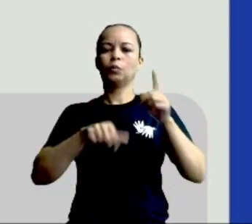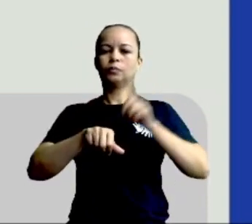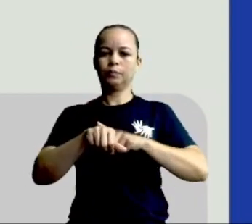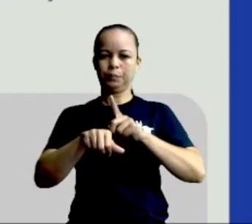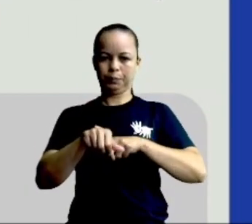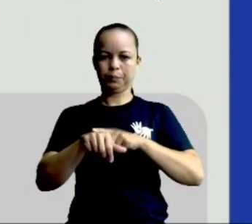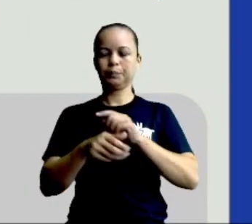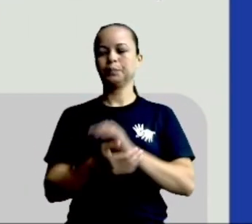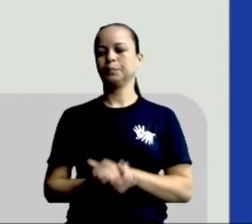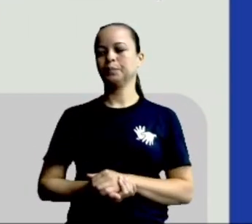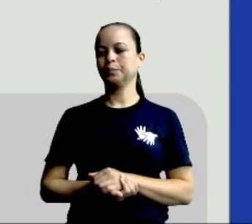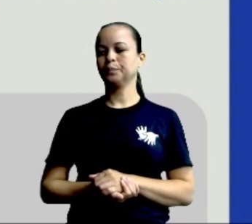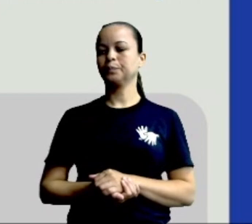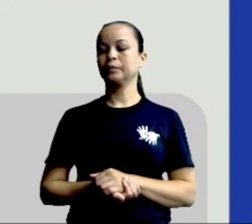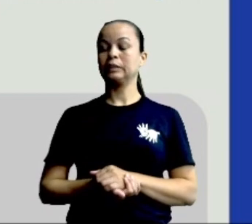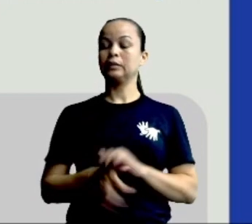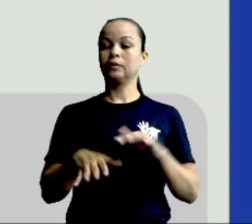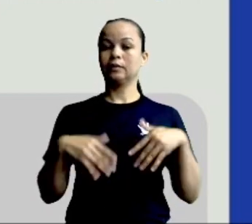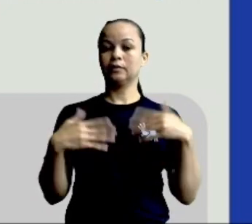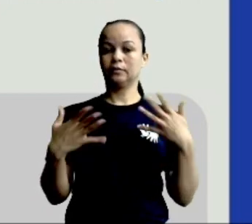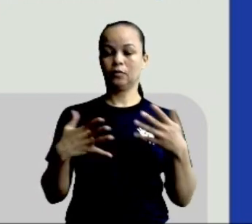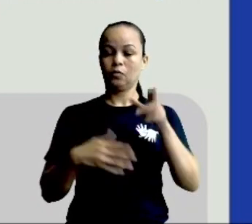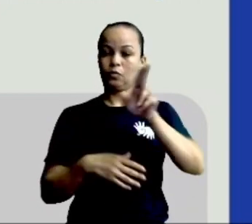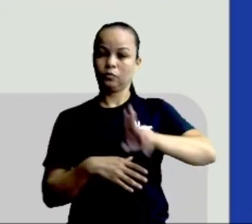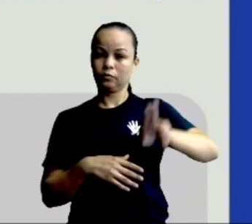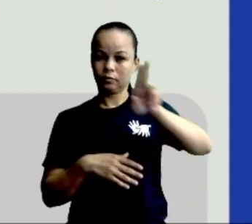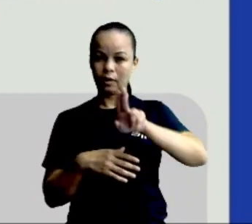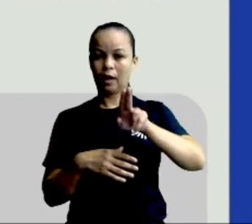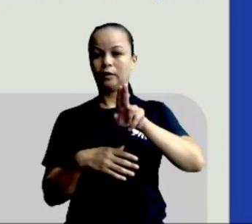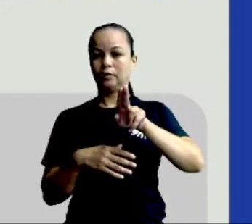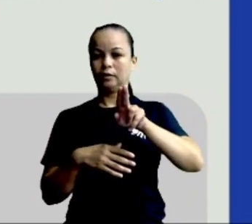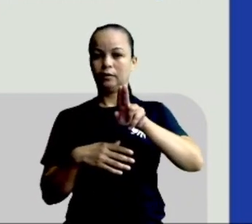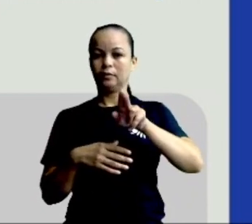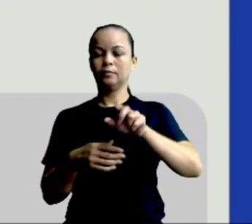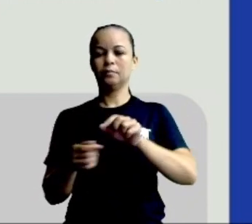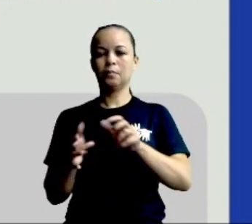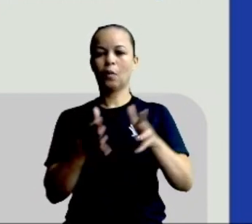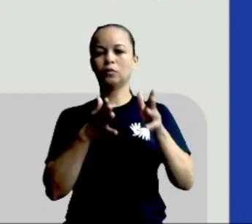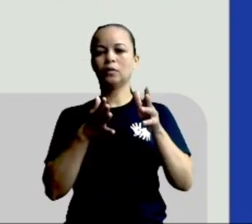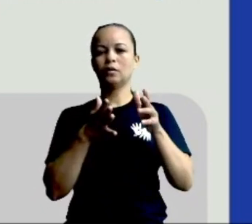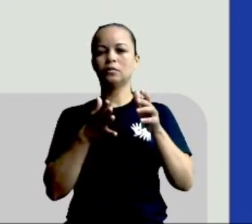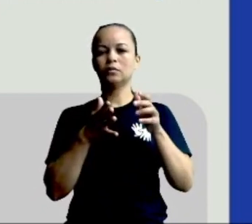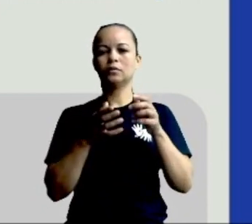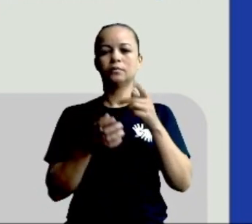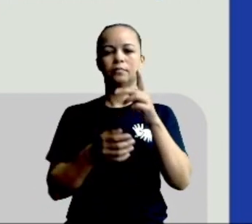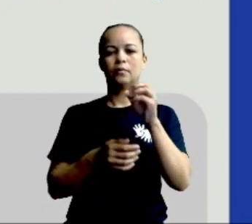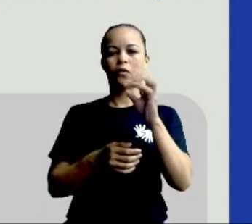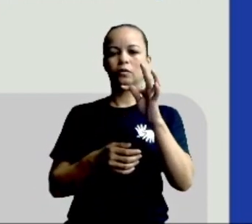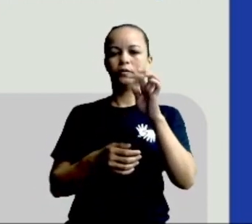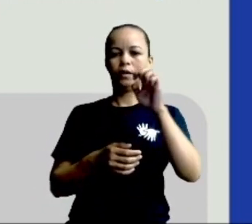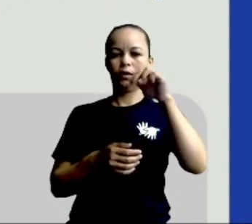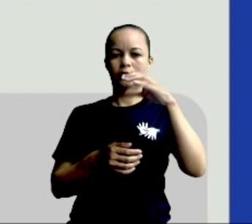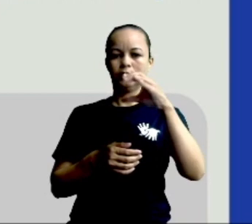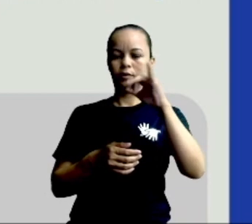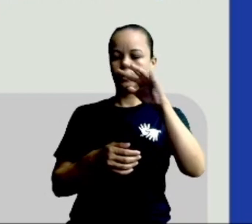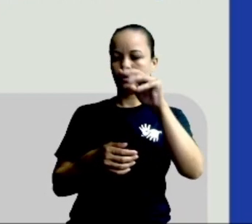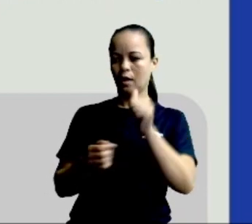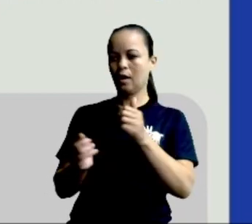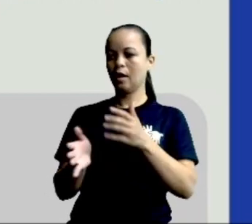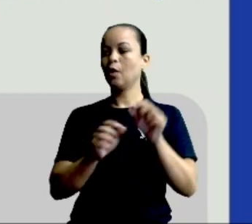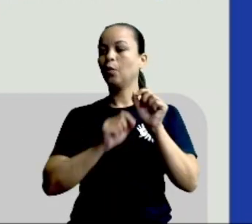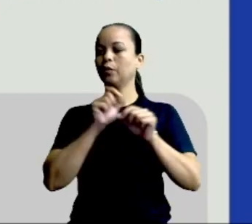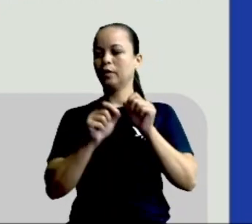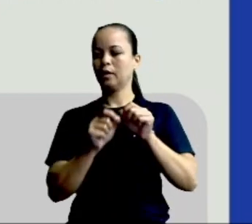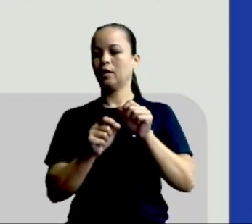tempo. Então, a unidade de potência, nesse caso aí, é o watt. Okay?